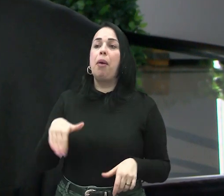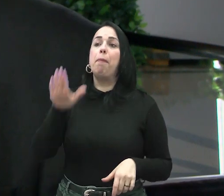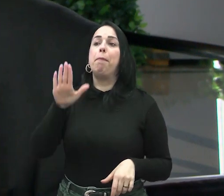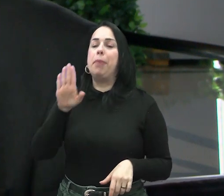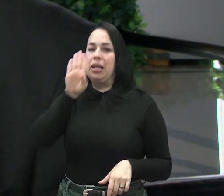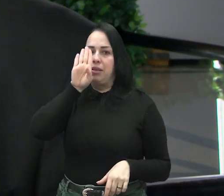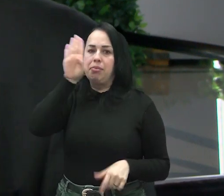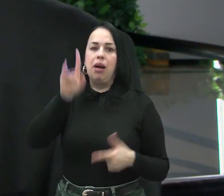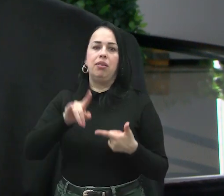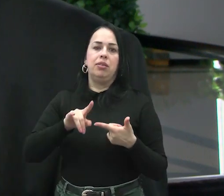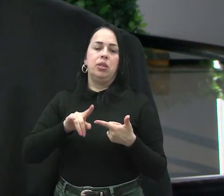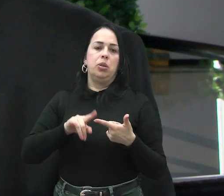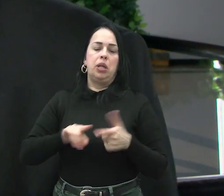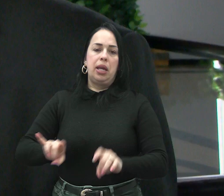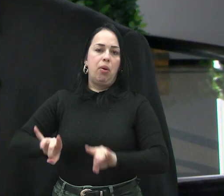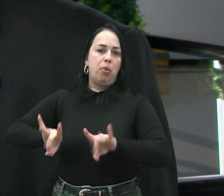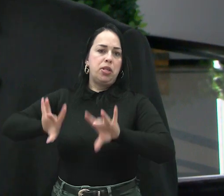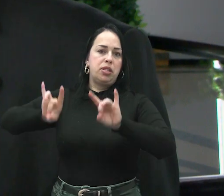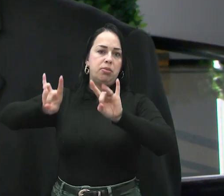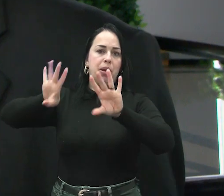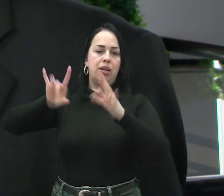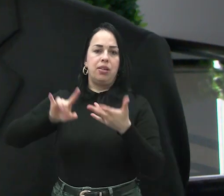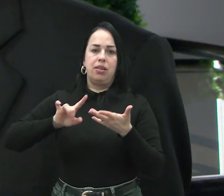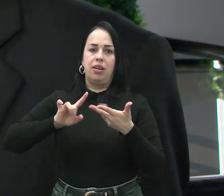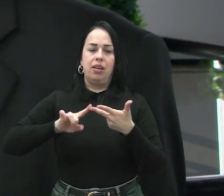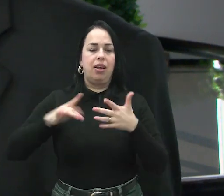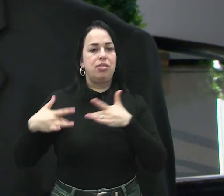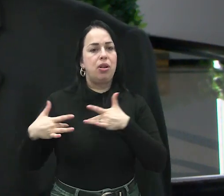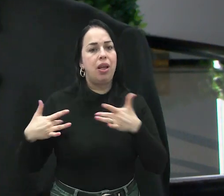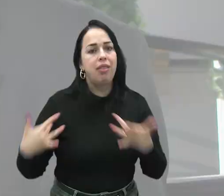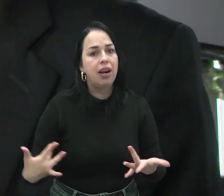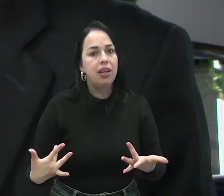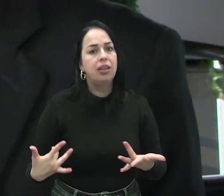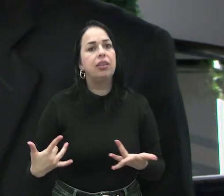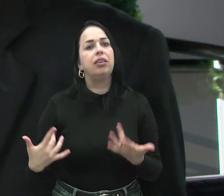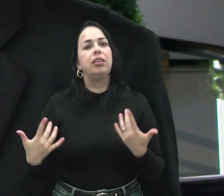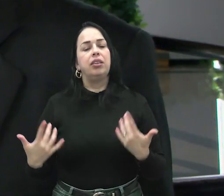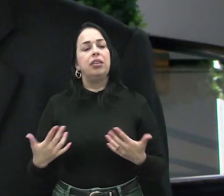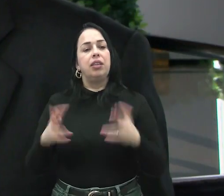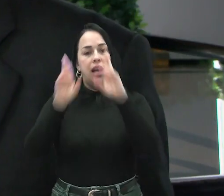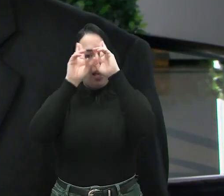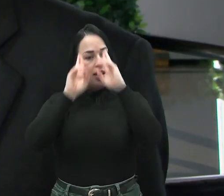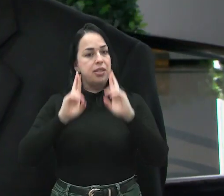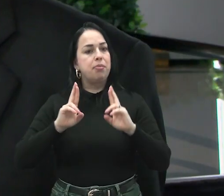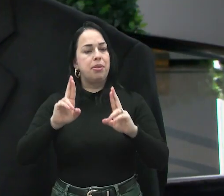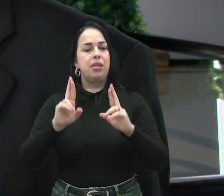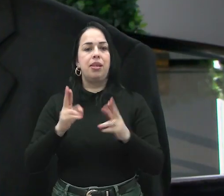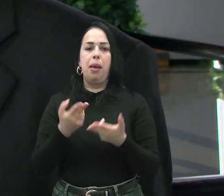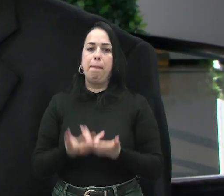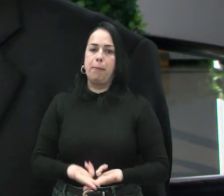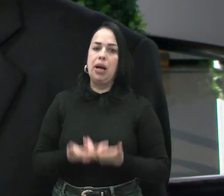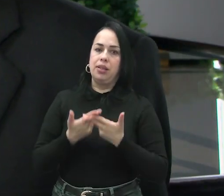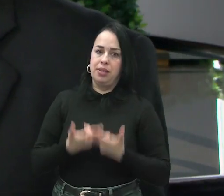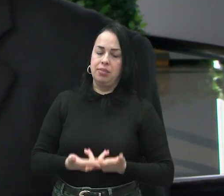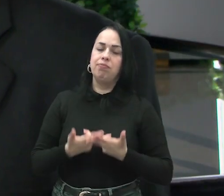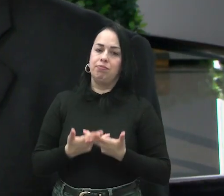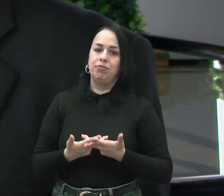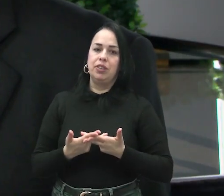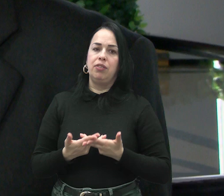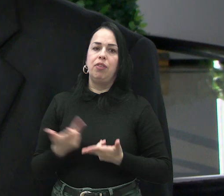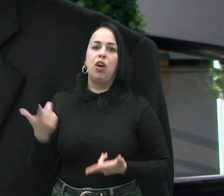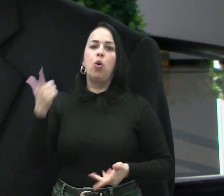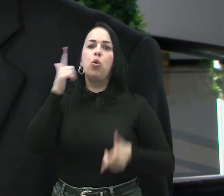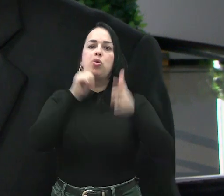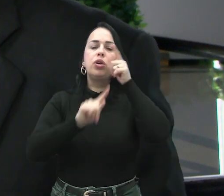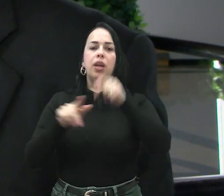que é o sagrado, o que é o comunitário, o que é a solidariedade. Eu creio que quanto mais respeito, tolerância a